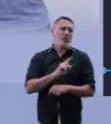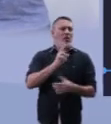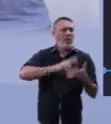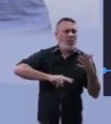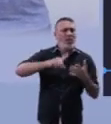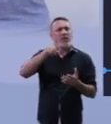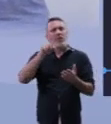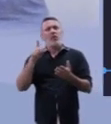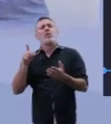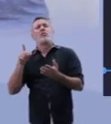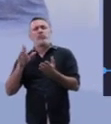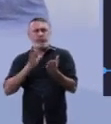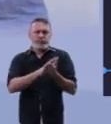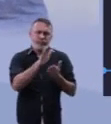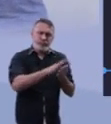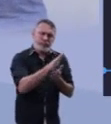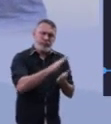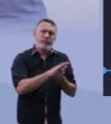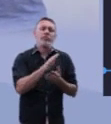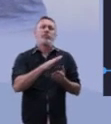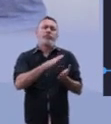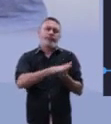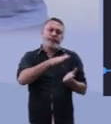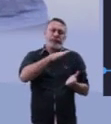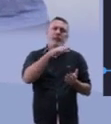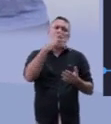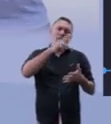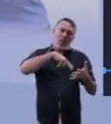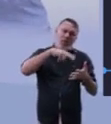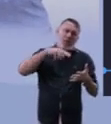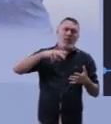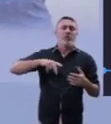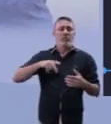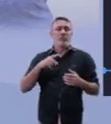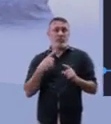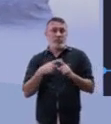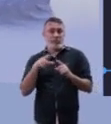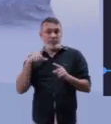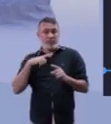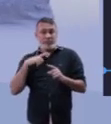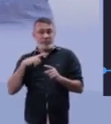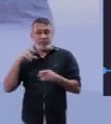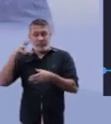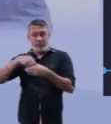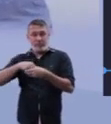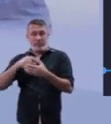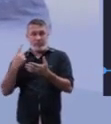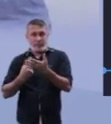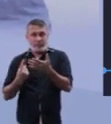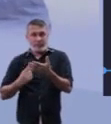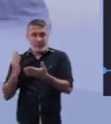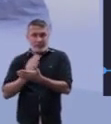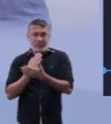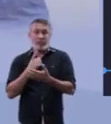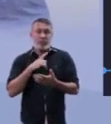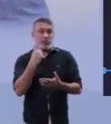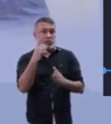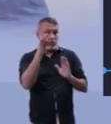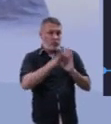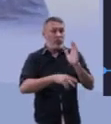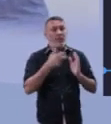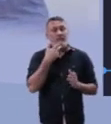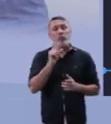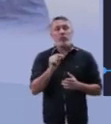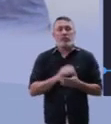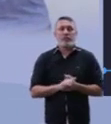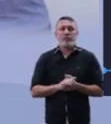para vocês. Façam a impressão desse material, porque tem um texto no manual do aluno